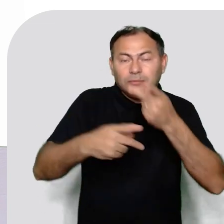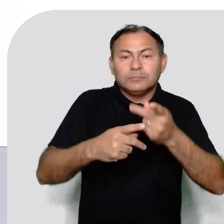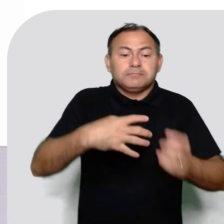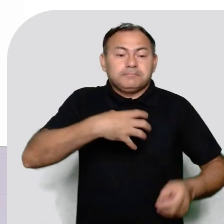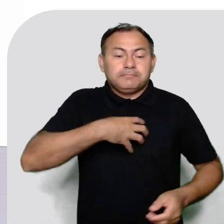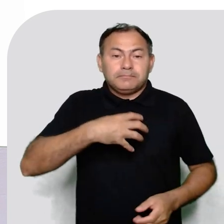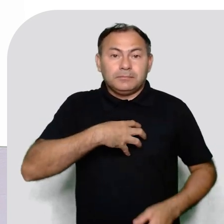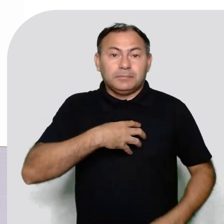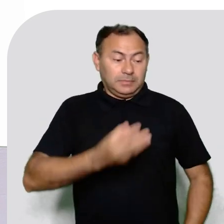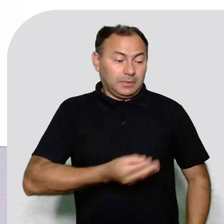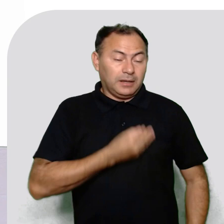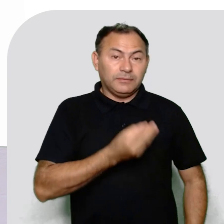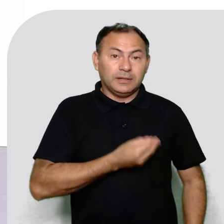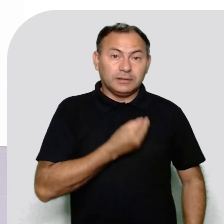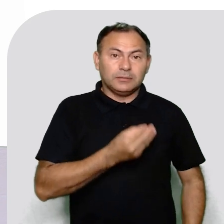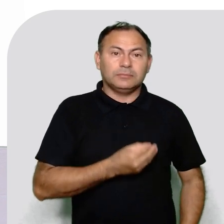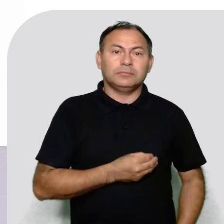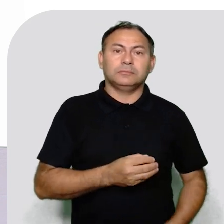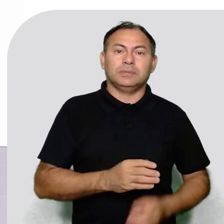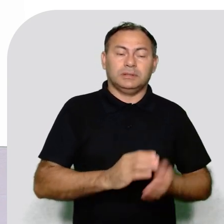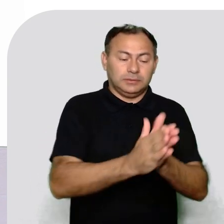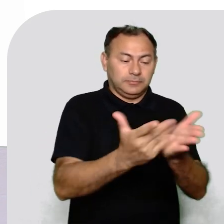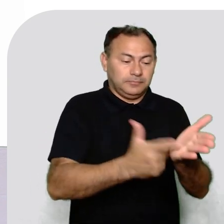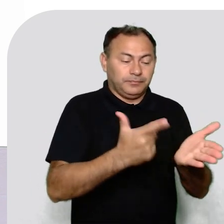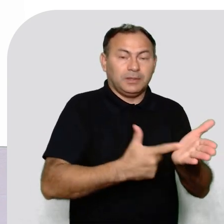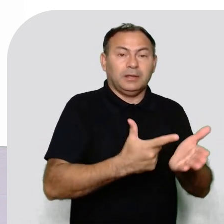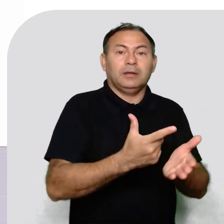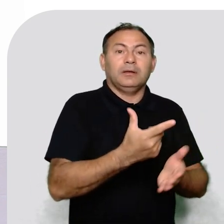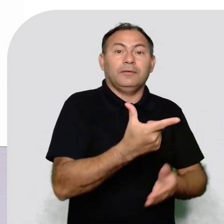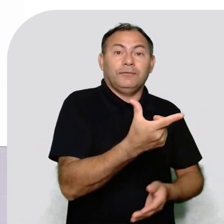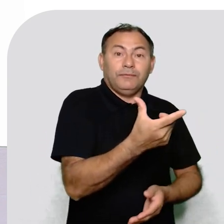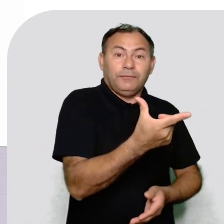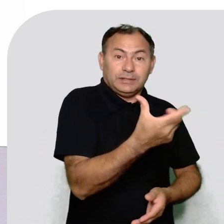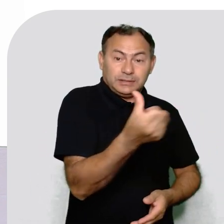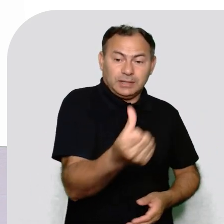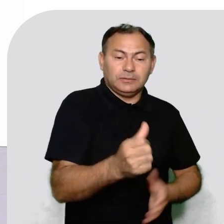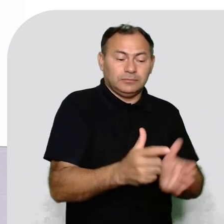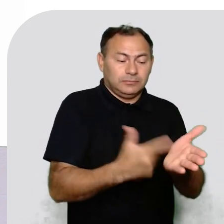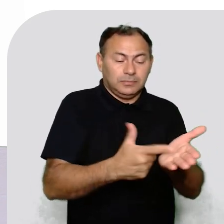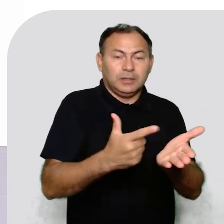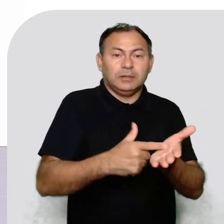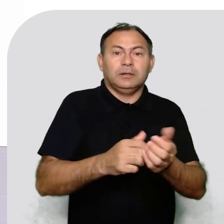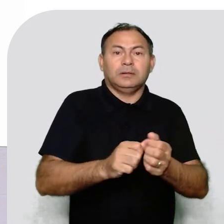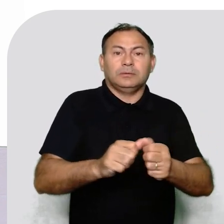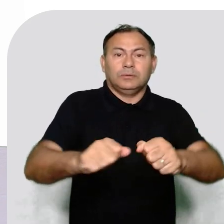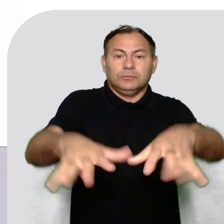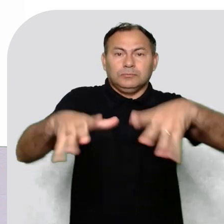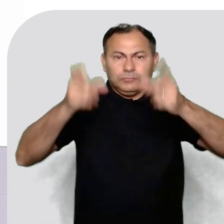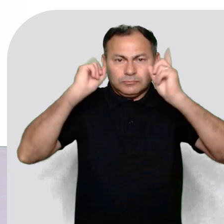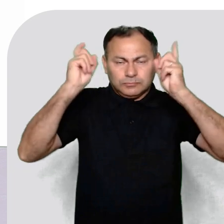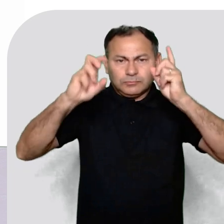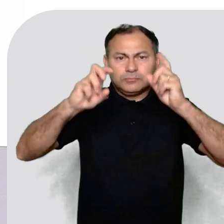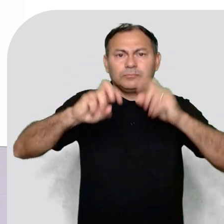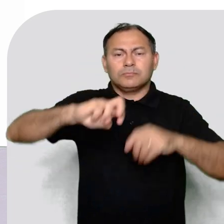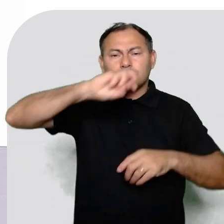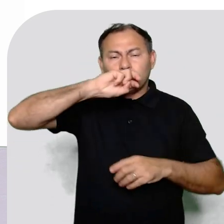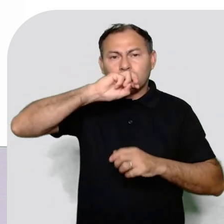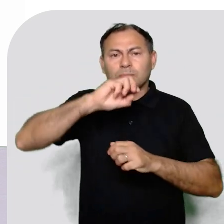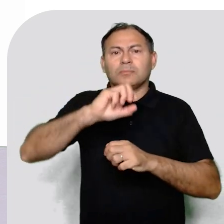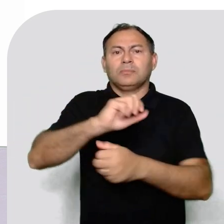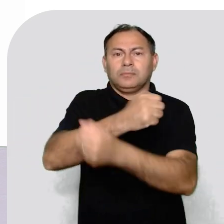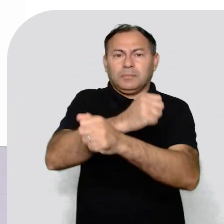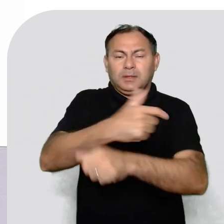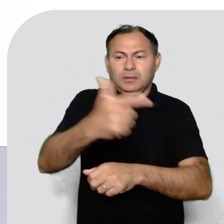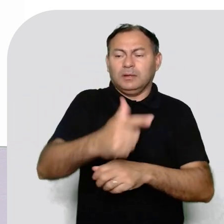o sentido da vida, deste caderno 26 dos cadernos do Concílio, rumo ao